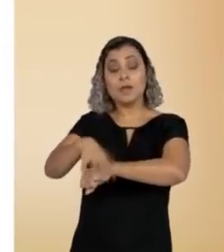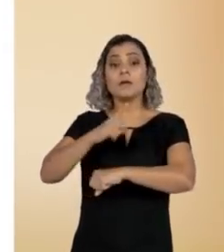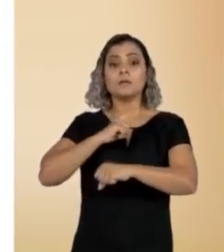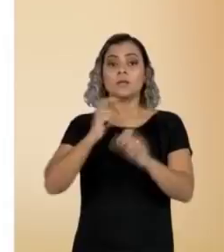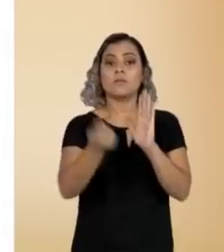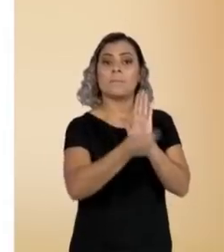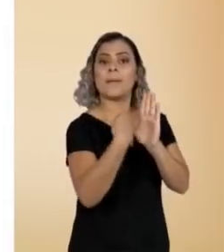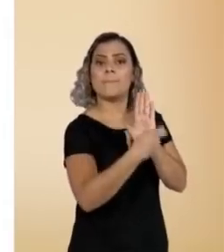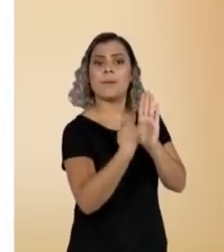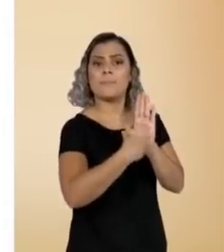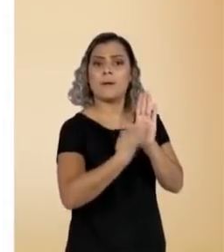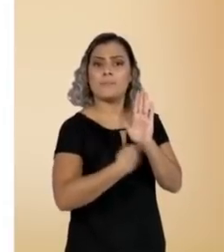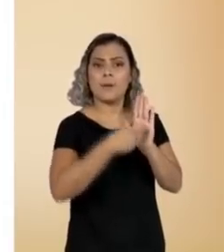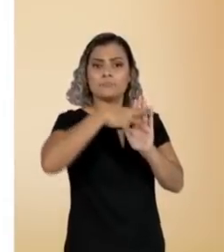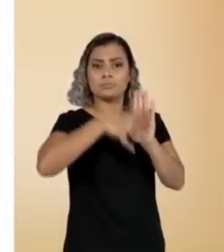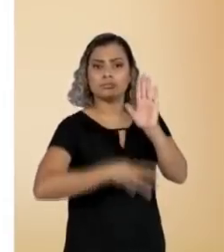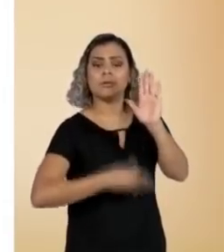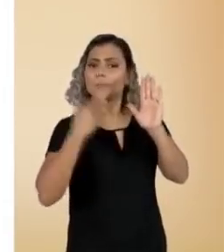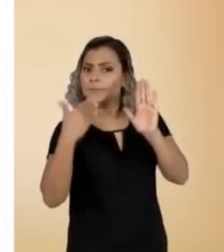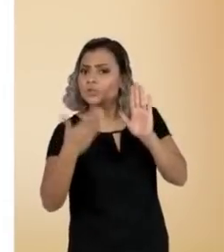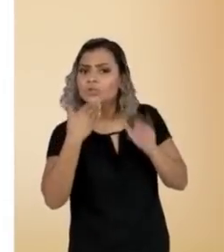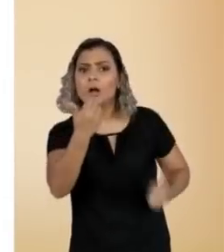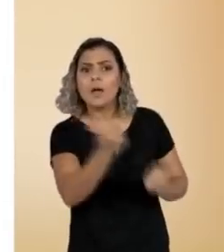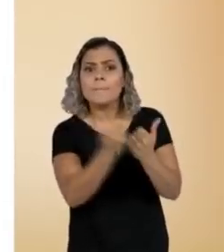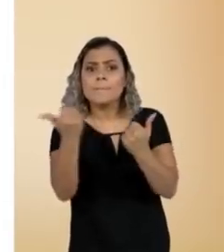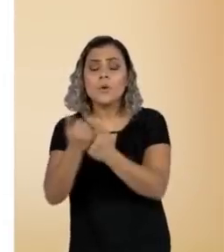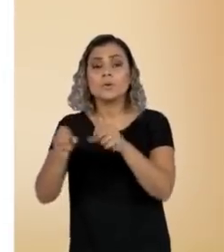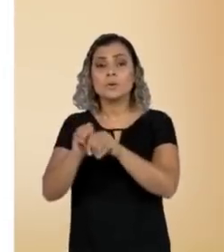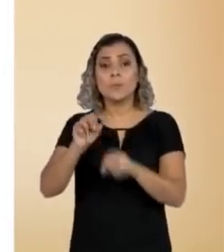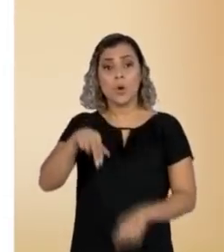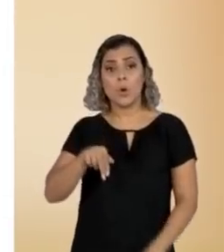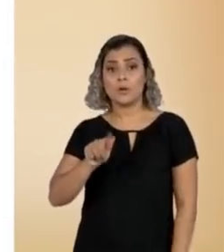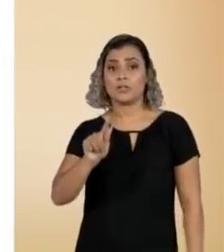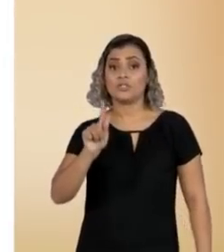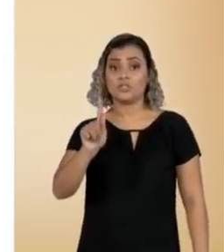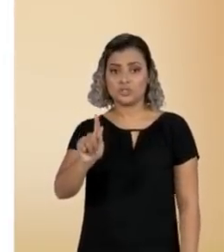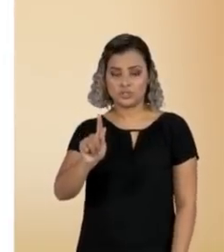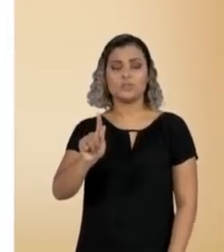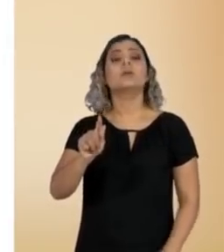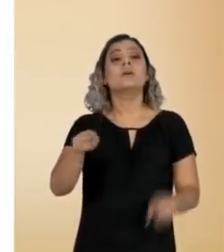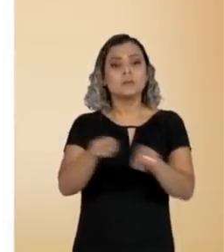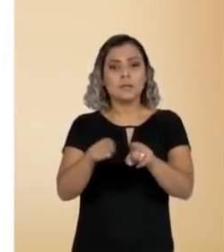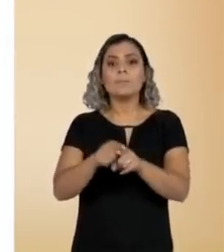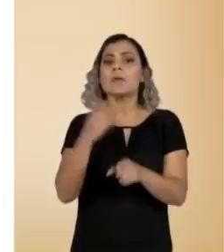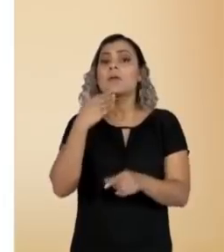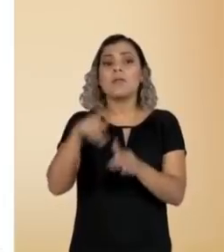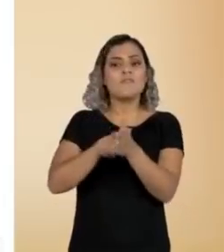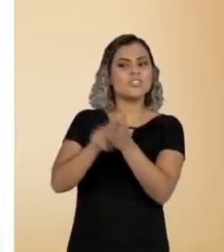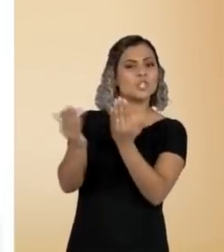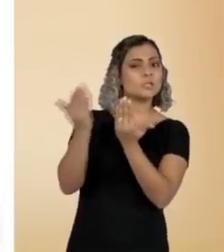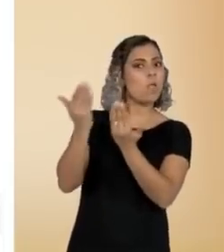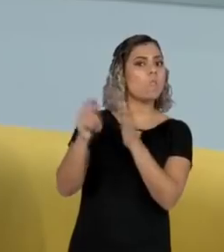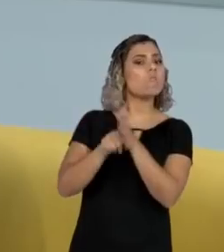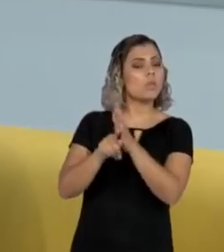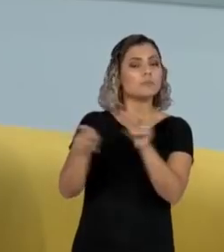de apoio aos voluntários brigadistas e a ONG Saúde e Alegria, também alvo da operação